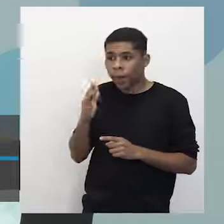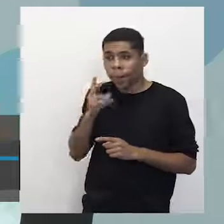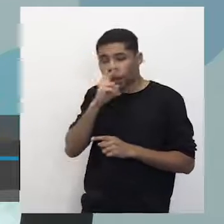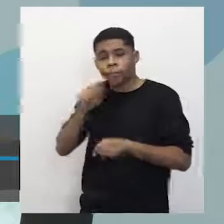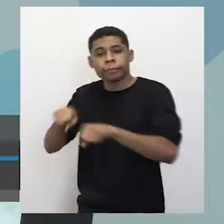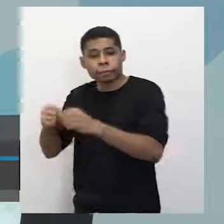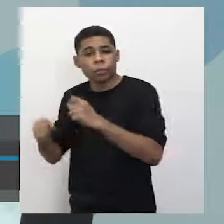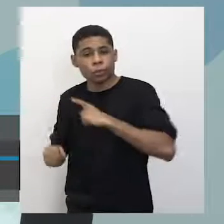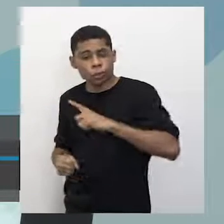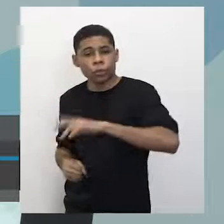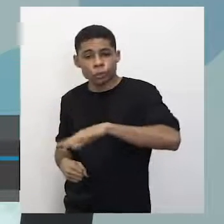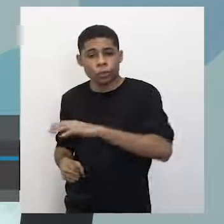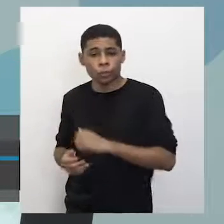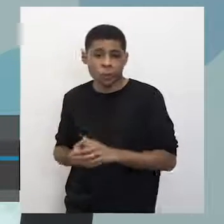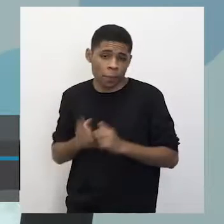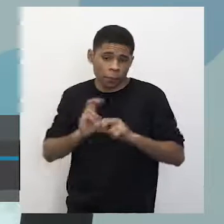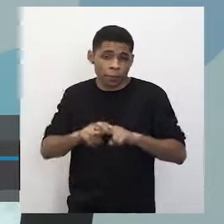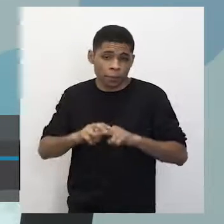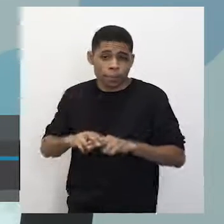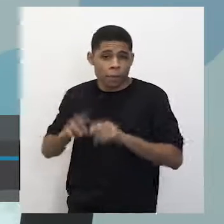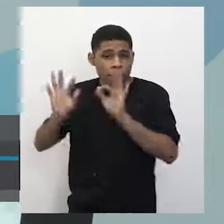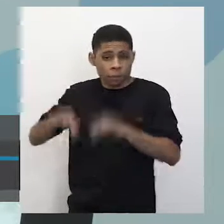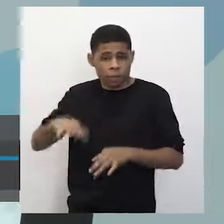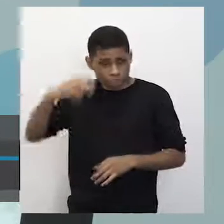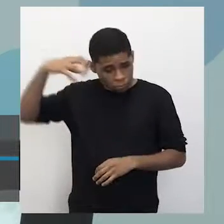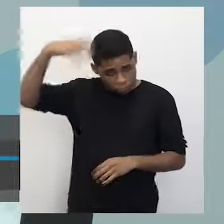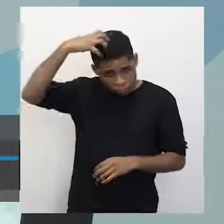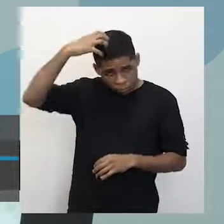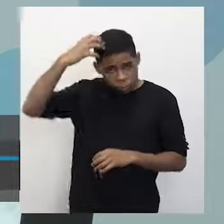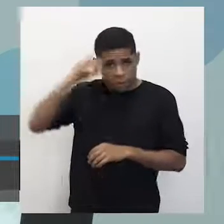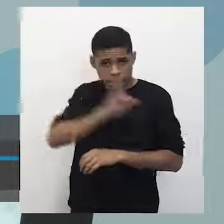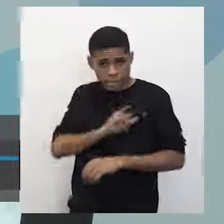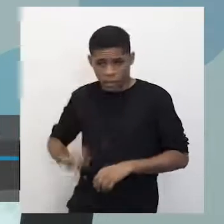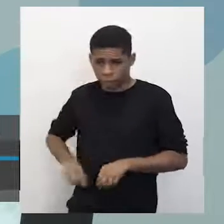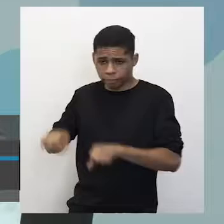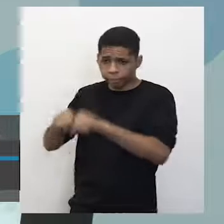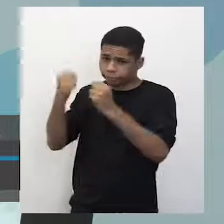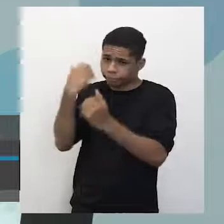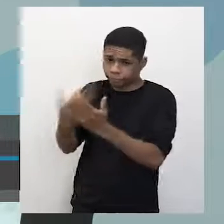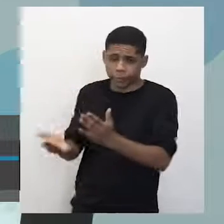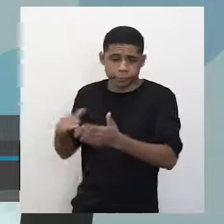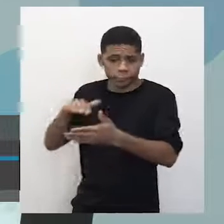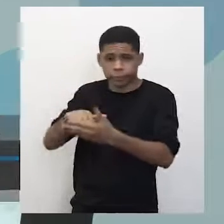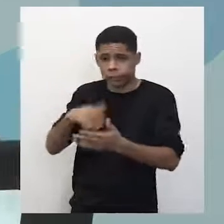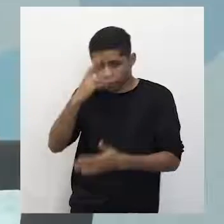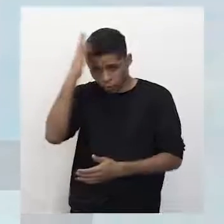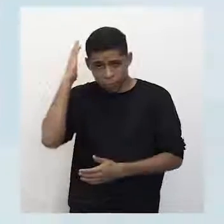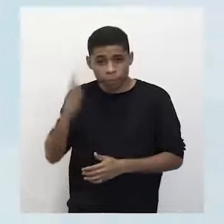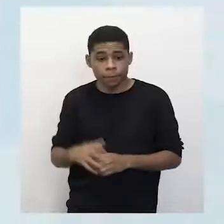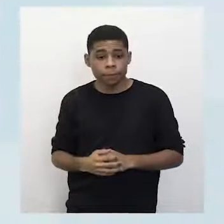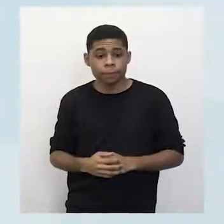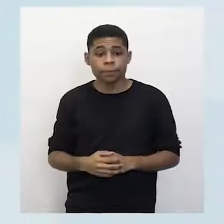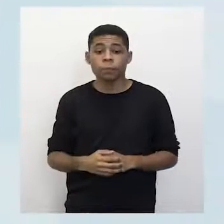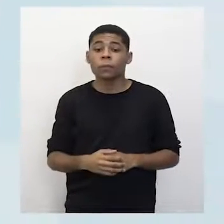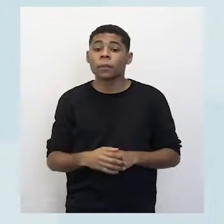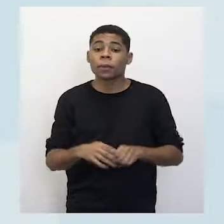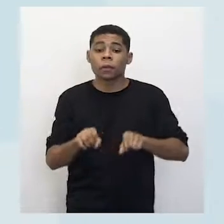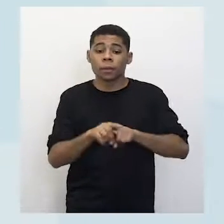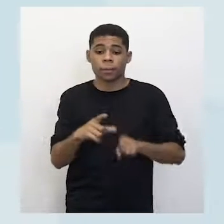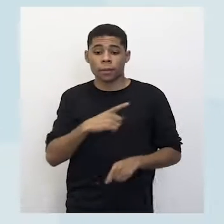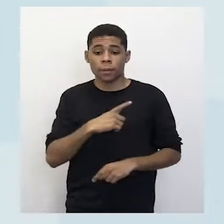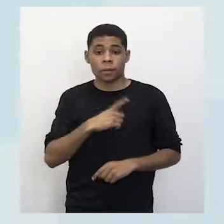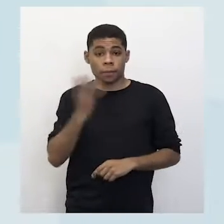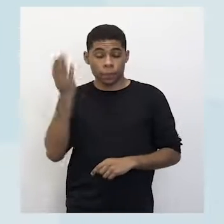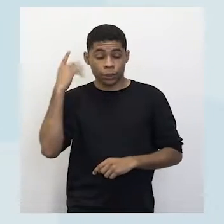das causas aí do fim do Império Romano. E uma outra característica para a gente finalizar é o direito consuetudinário, com base